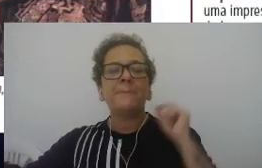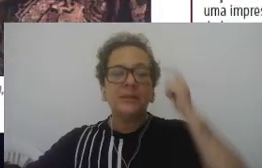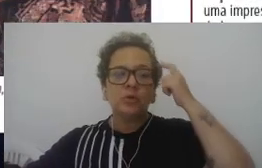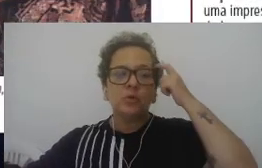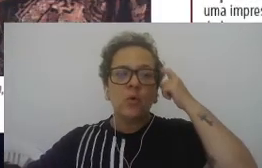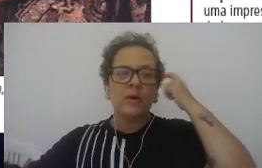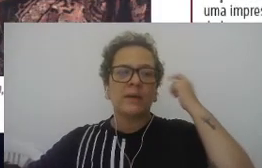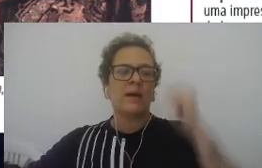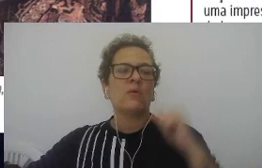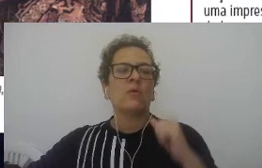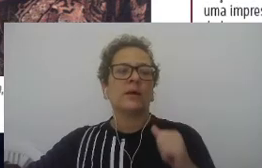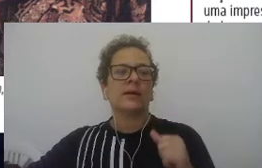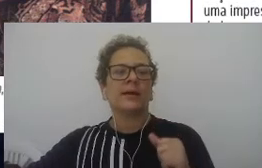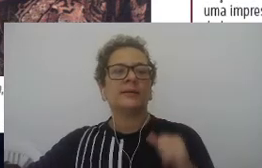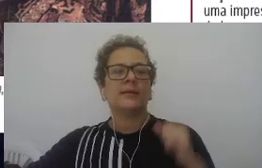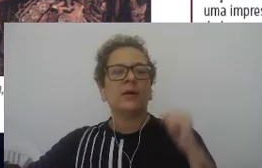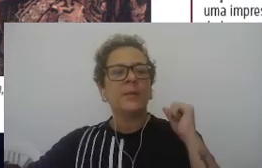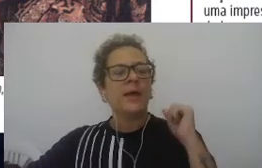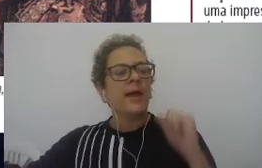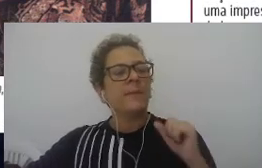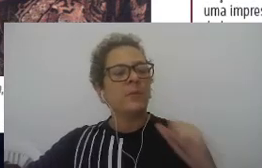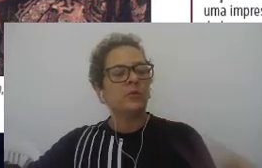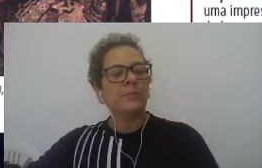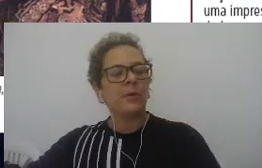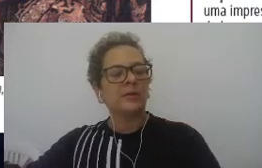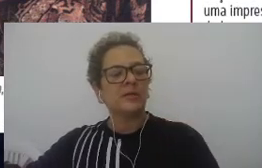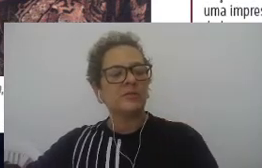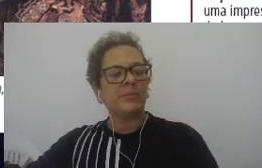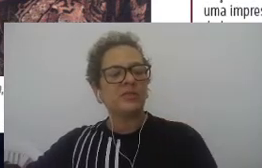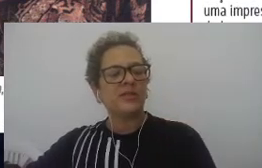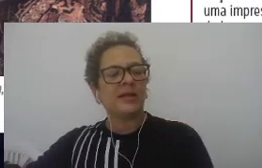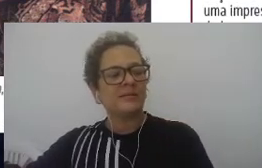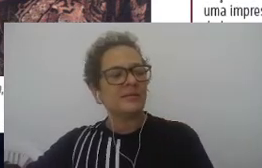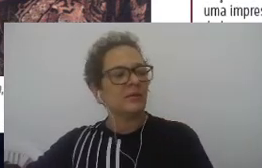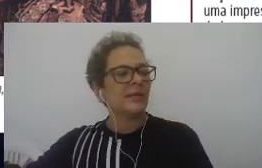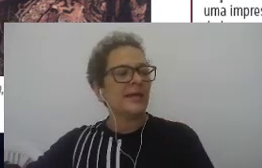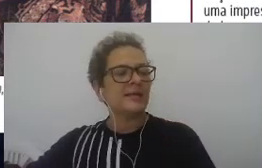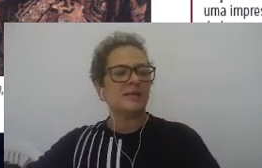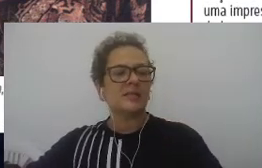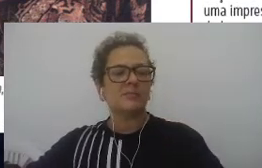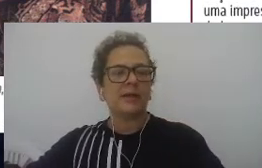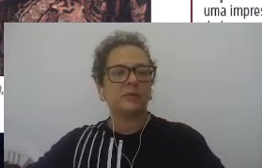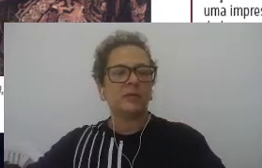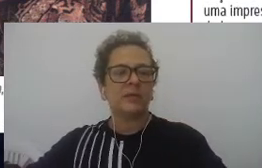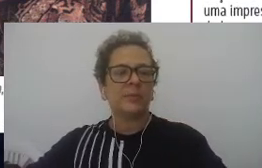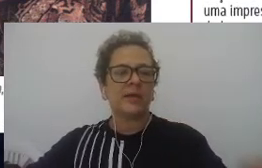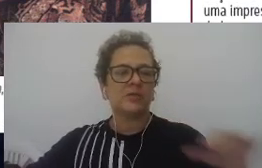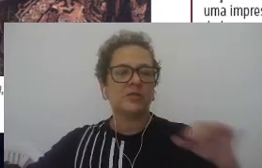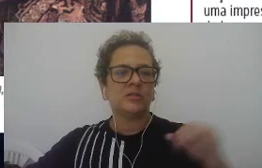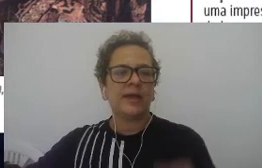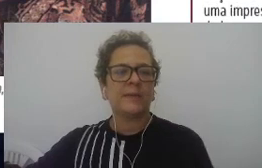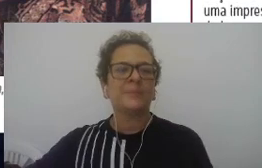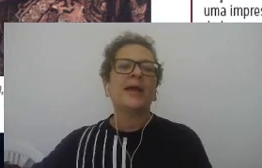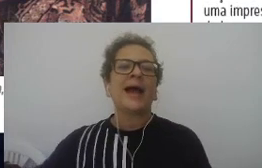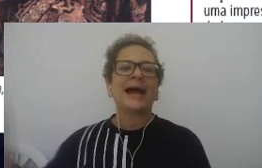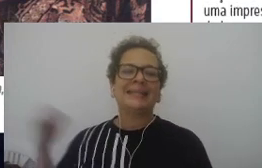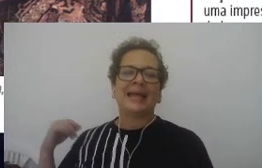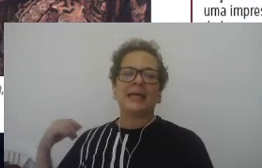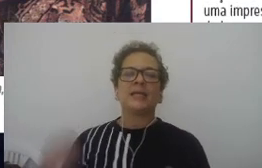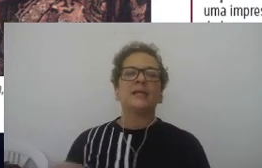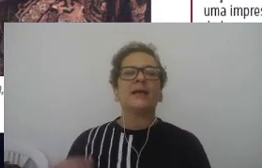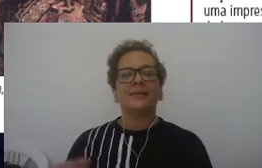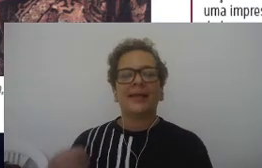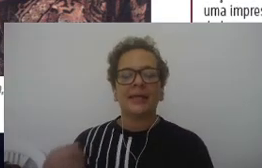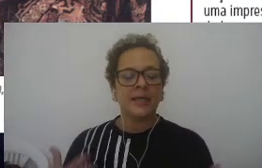época a pintura barroca né então é muito importante prestar atenção nesse aspecto aí porque a gente tem